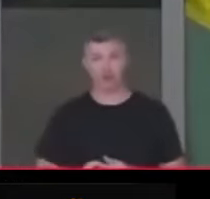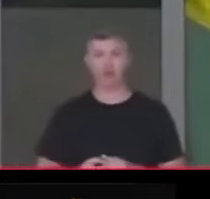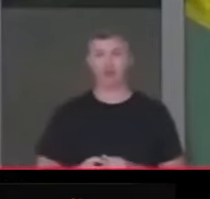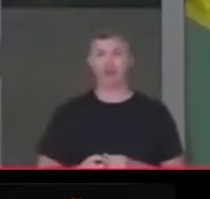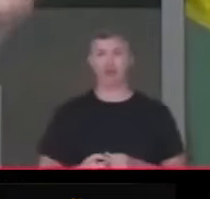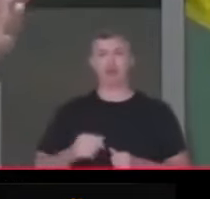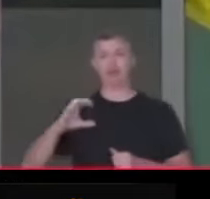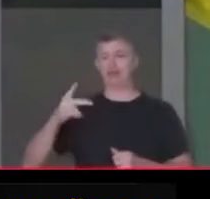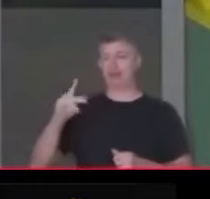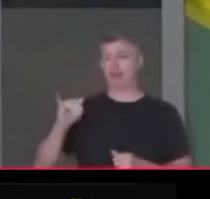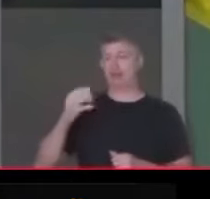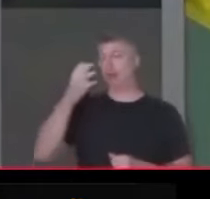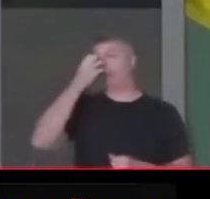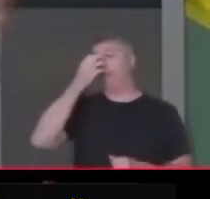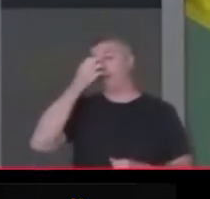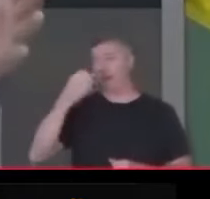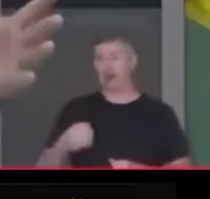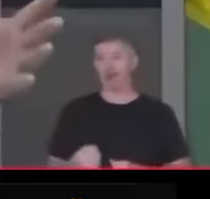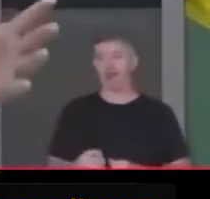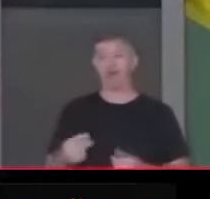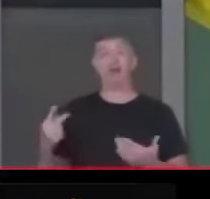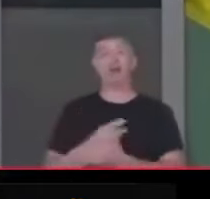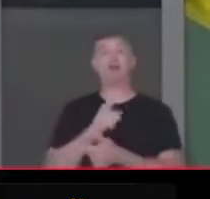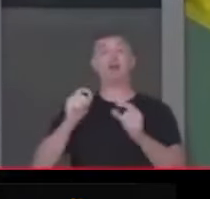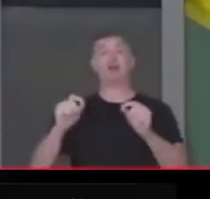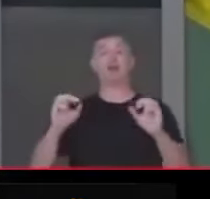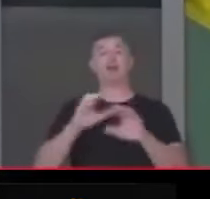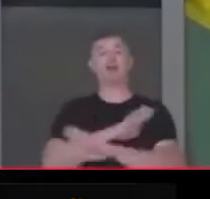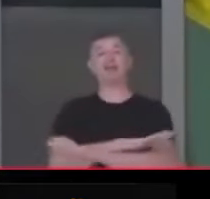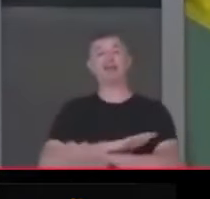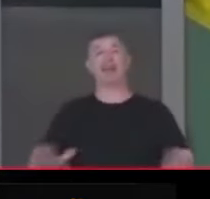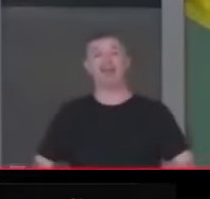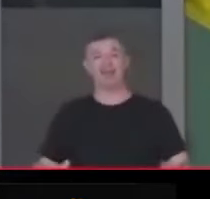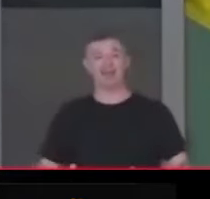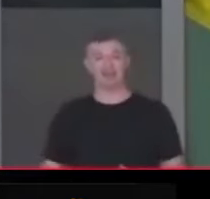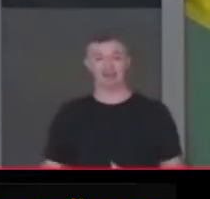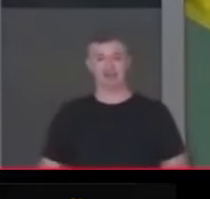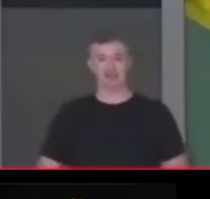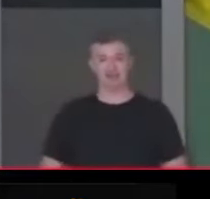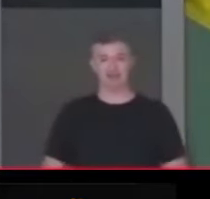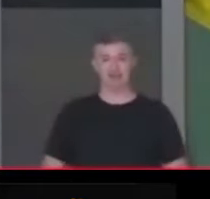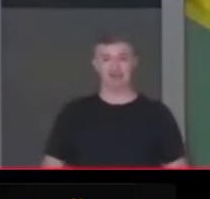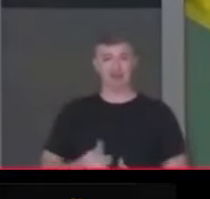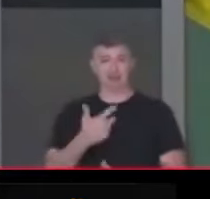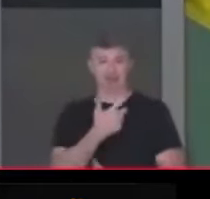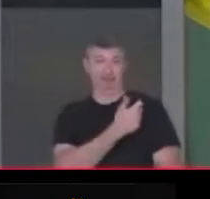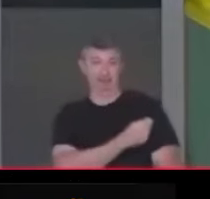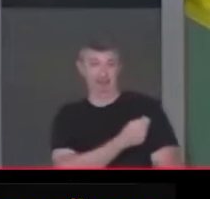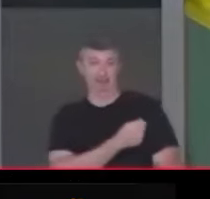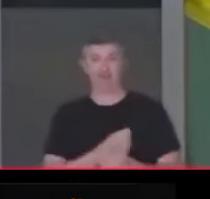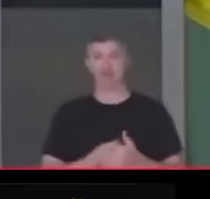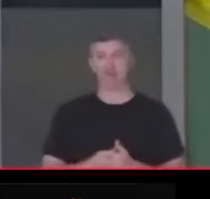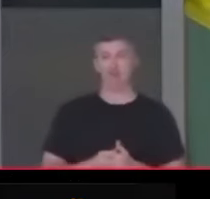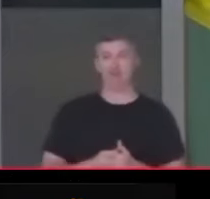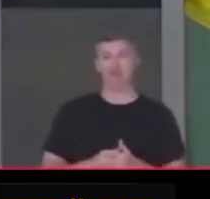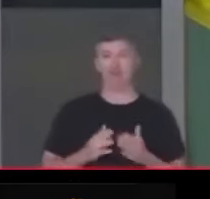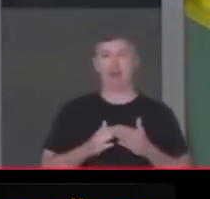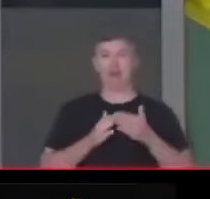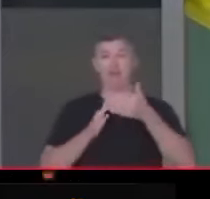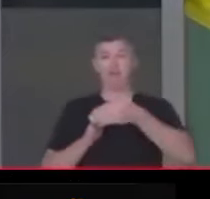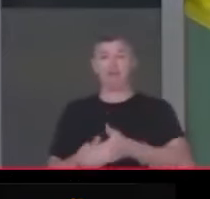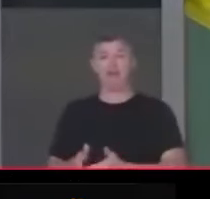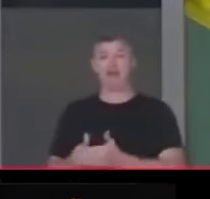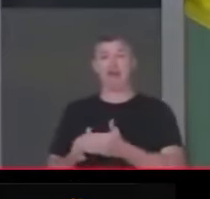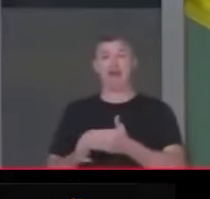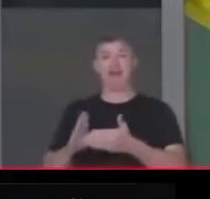uma CPI palhaça que não deu em absolutamente nada. Foi a vacina, foi a baleia, que eu acho até